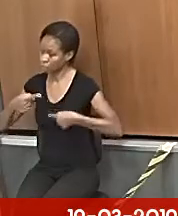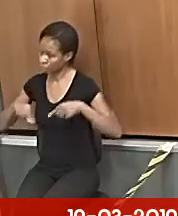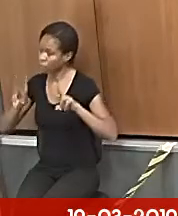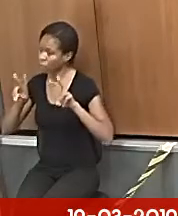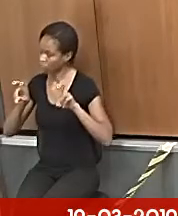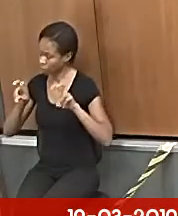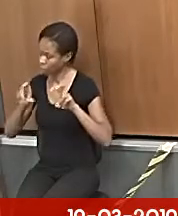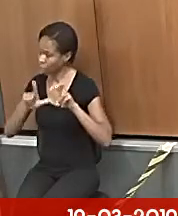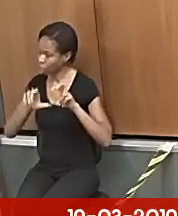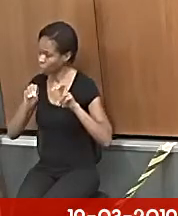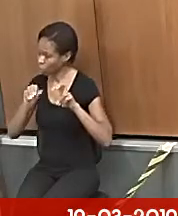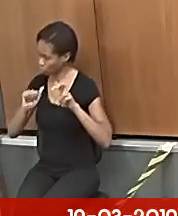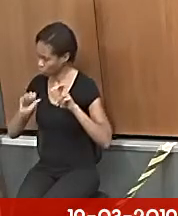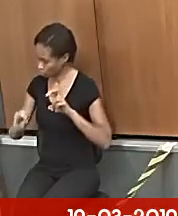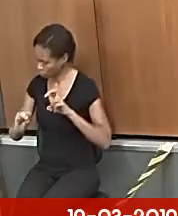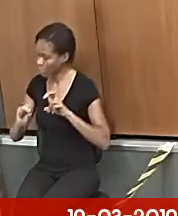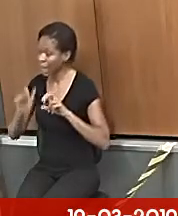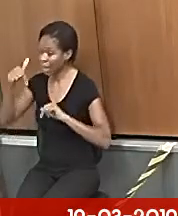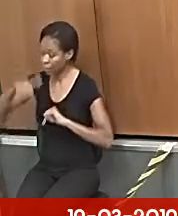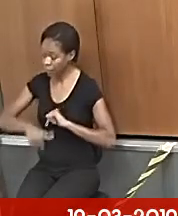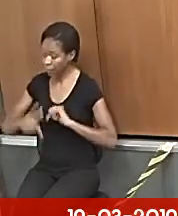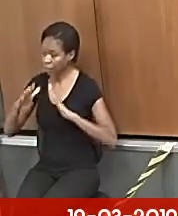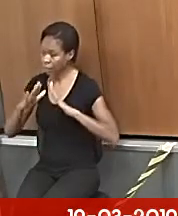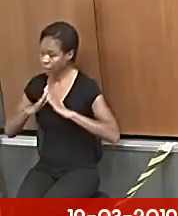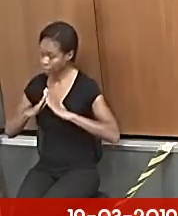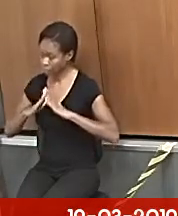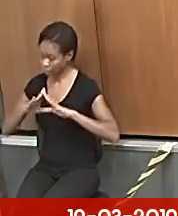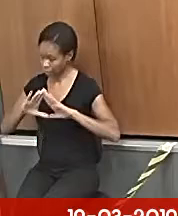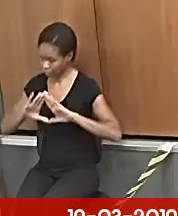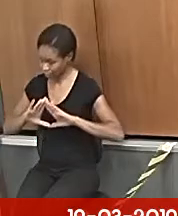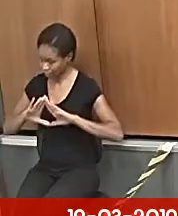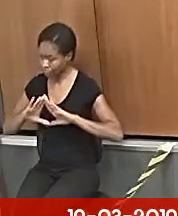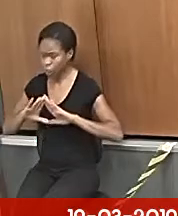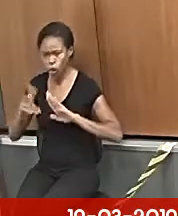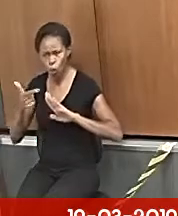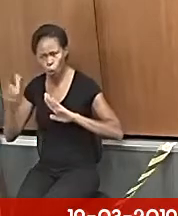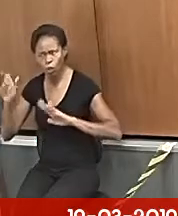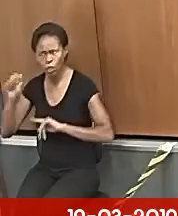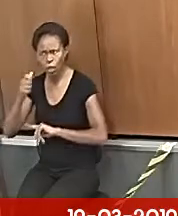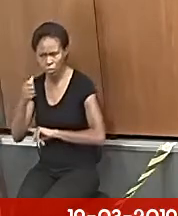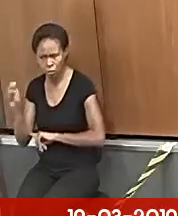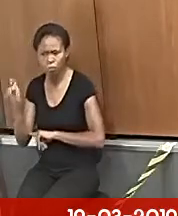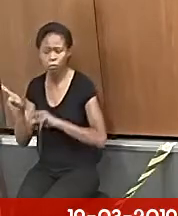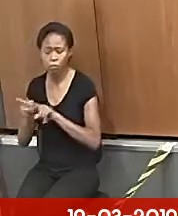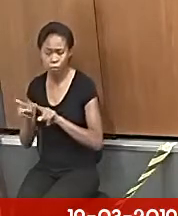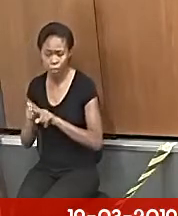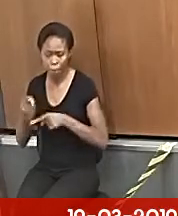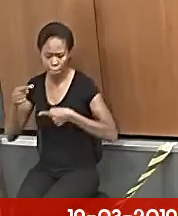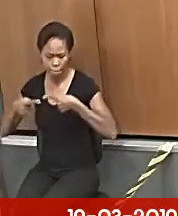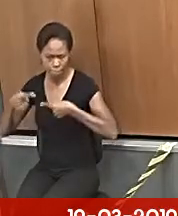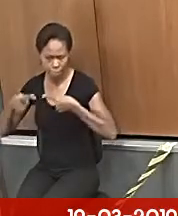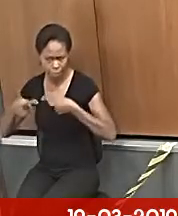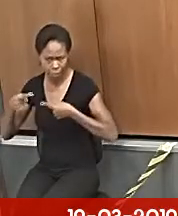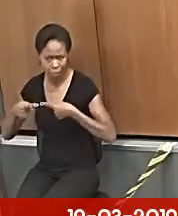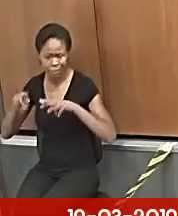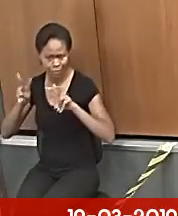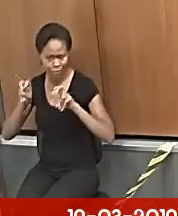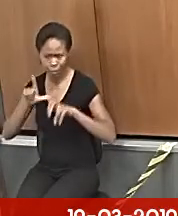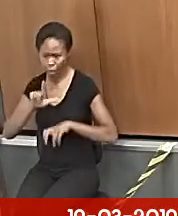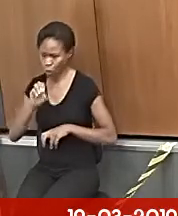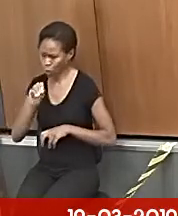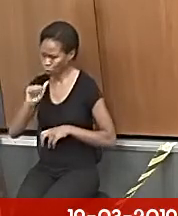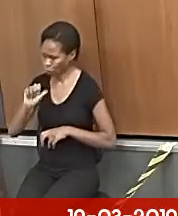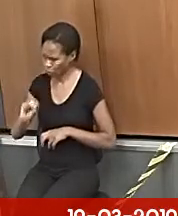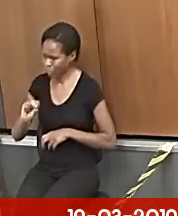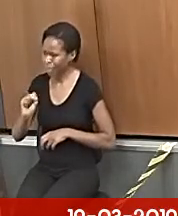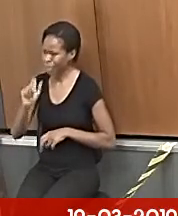associação dá a desculpa da assembléia como as outras associações a gente discute se muito porque as pessoas muito presa loas